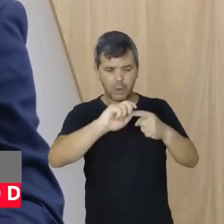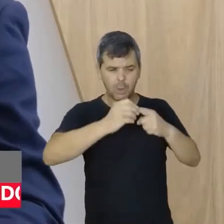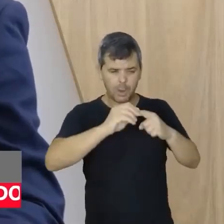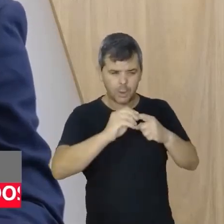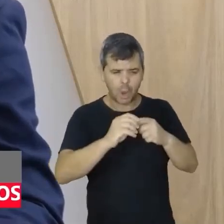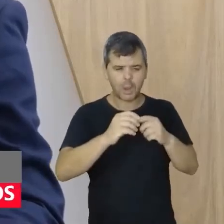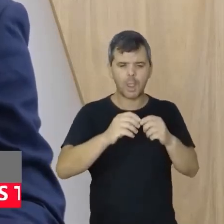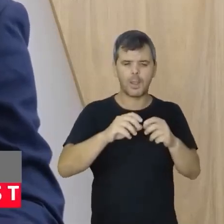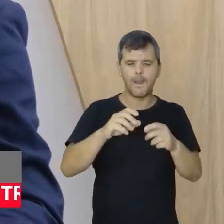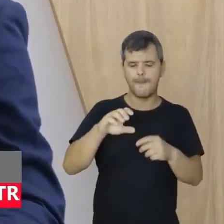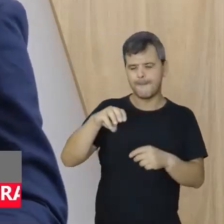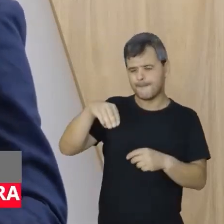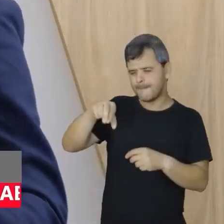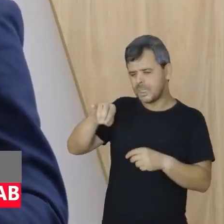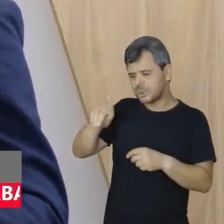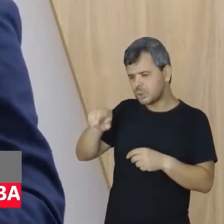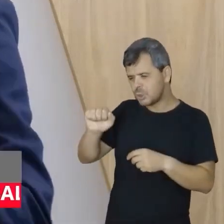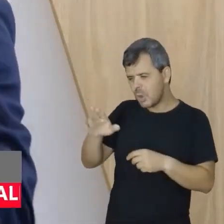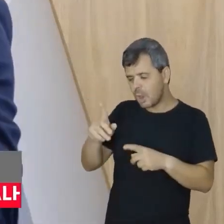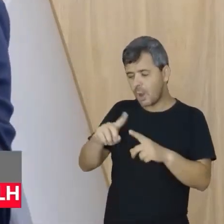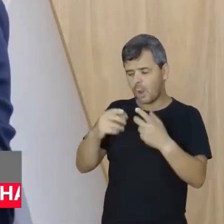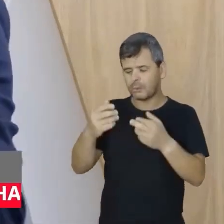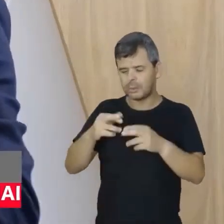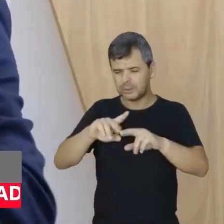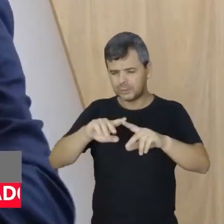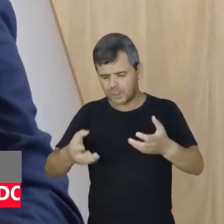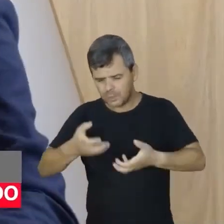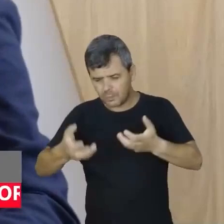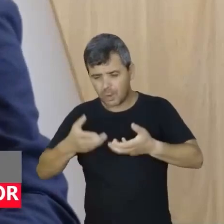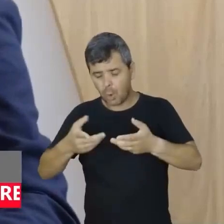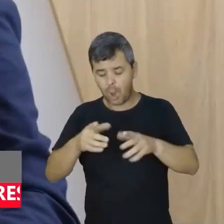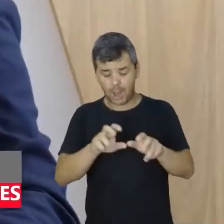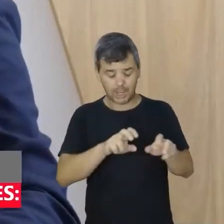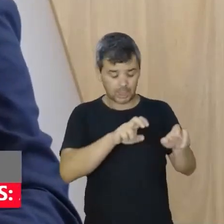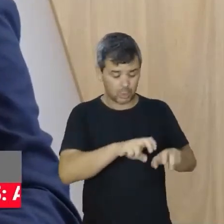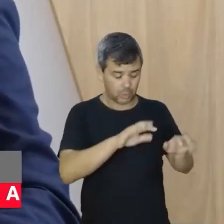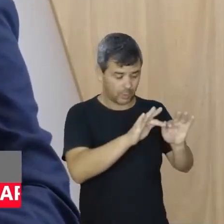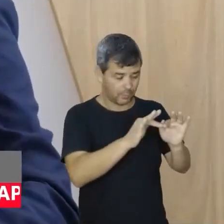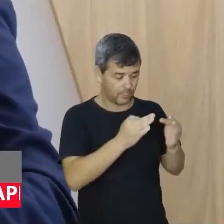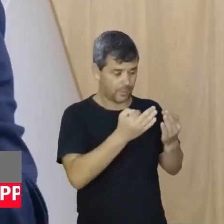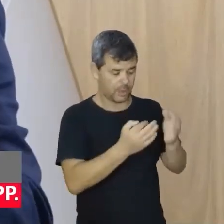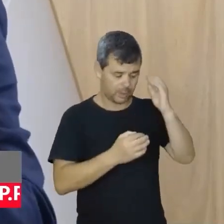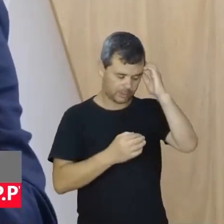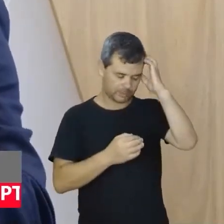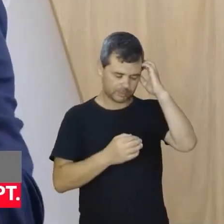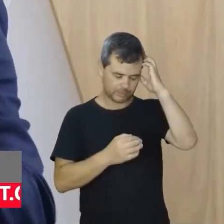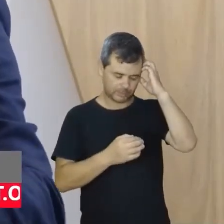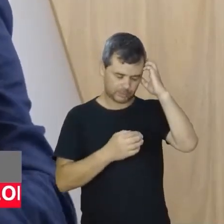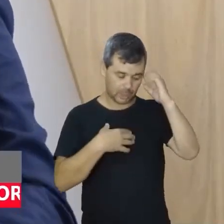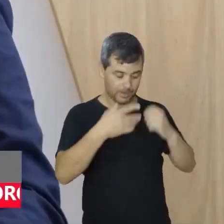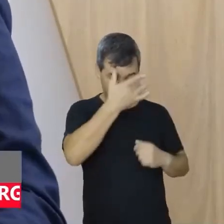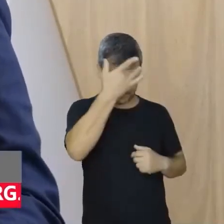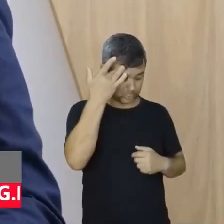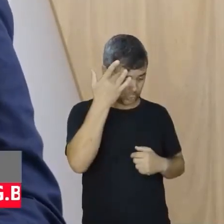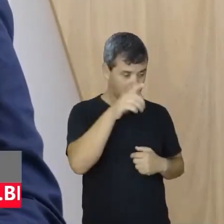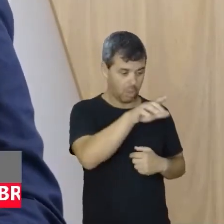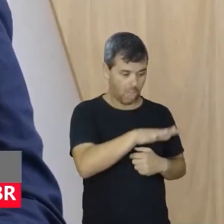com mandioca, com hortaliças, ou seja, o agricultor familiar, o assentado, o